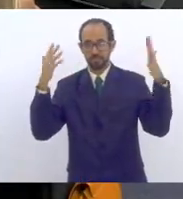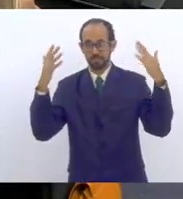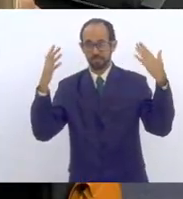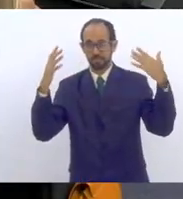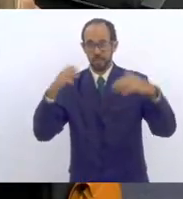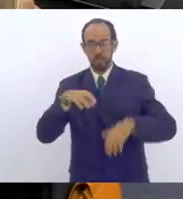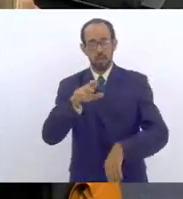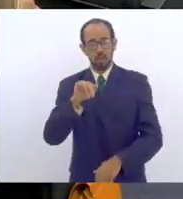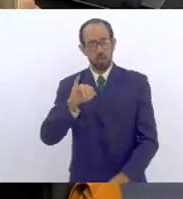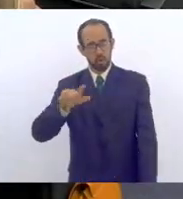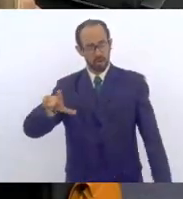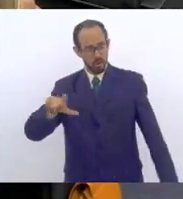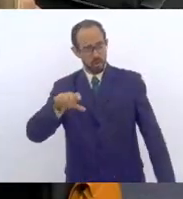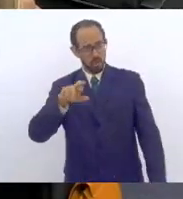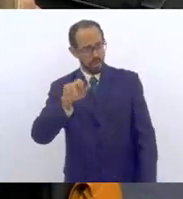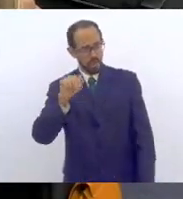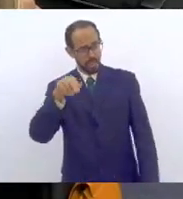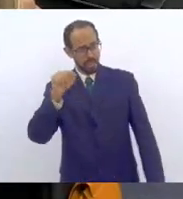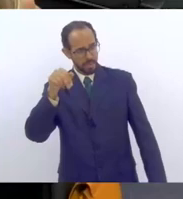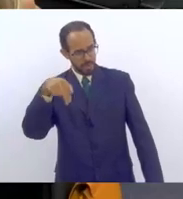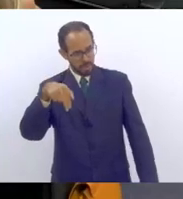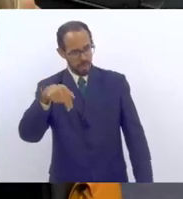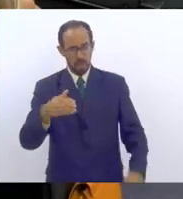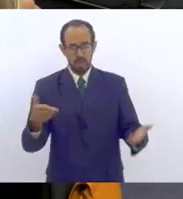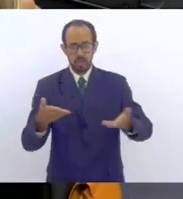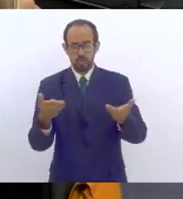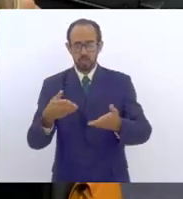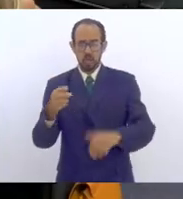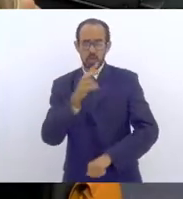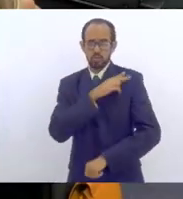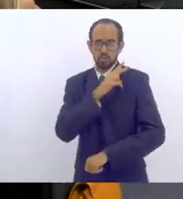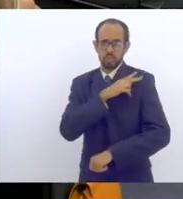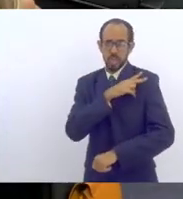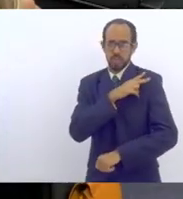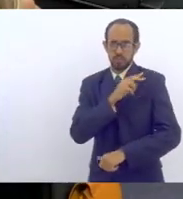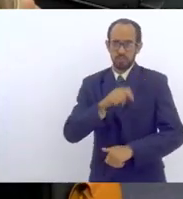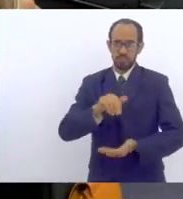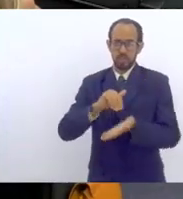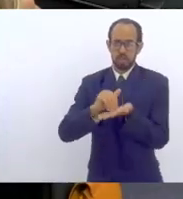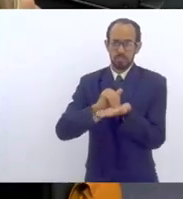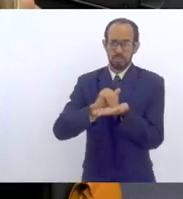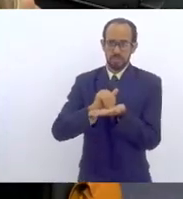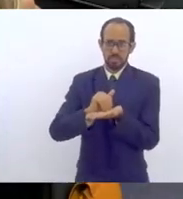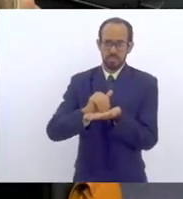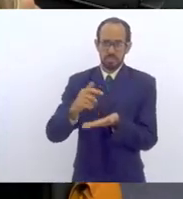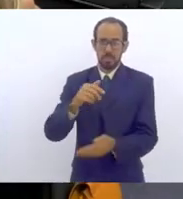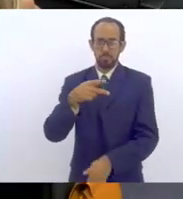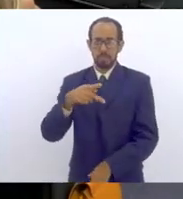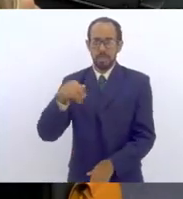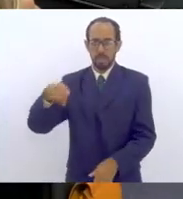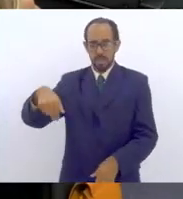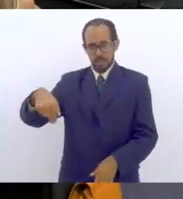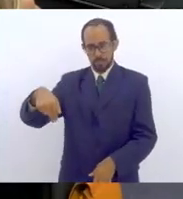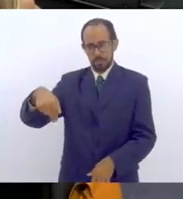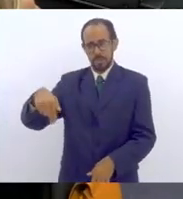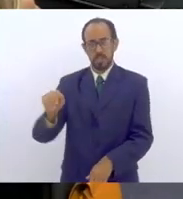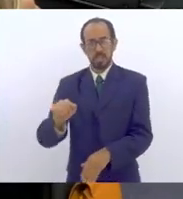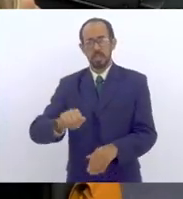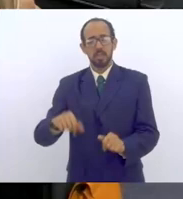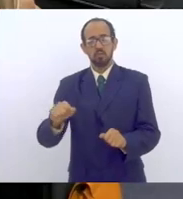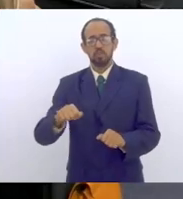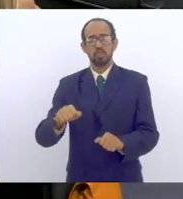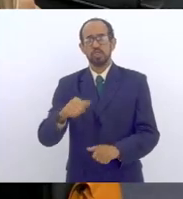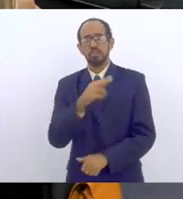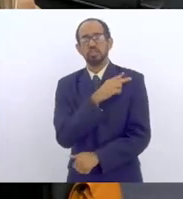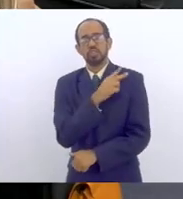Coronel Renan Gomes de Oliveira atual chefe de gabinete Secretaria de Estado de Polícia Militar foi chefe da Ascensão de promoção